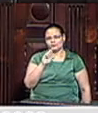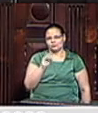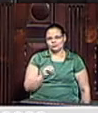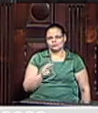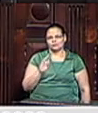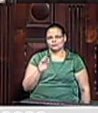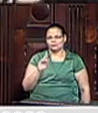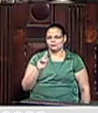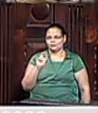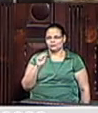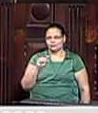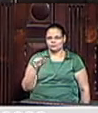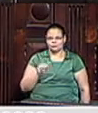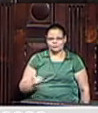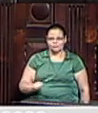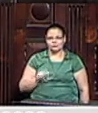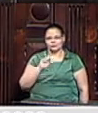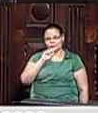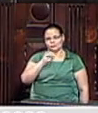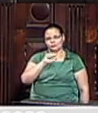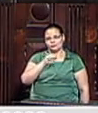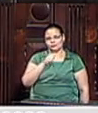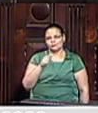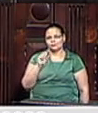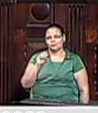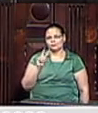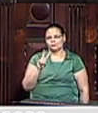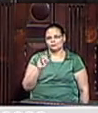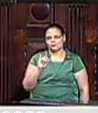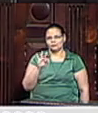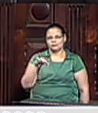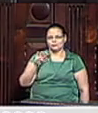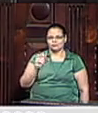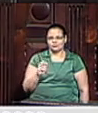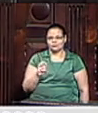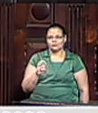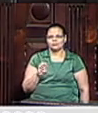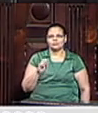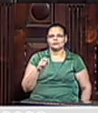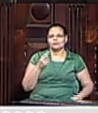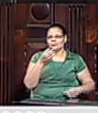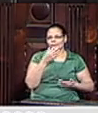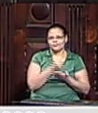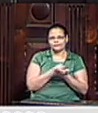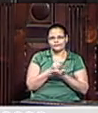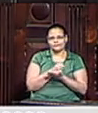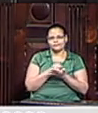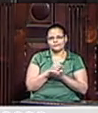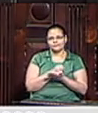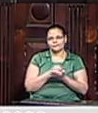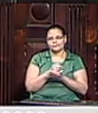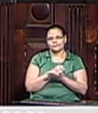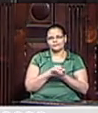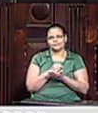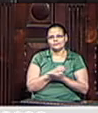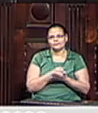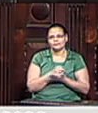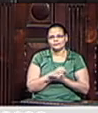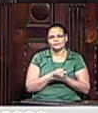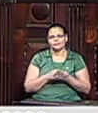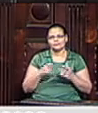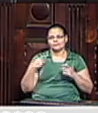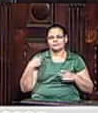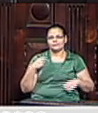Enfermaria São Vicente de Paula. Farmácia Pavilhão de ligação entre os pavilhões de Nossa Senhora